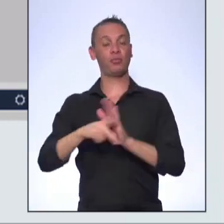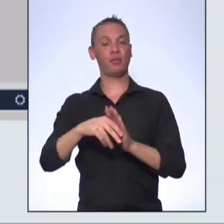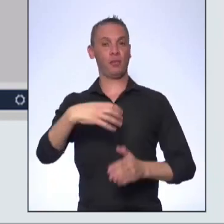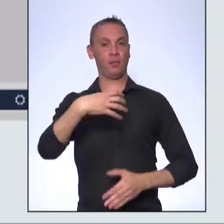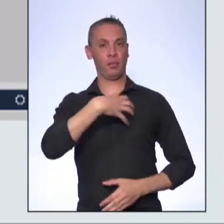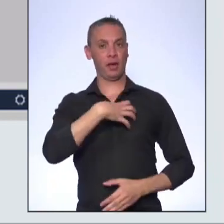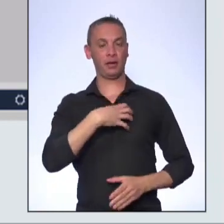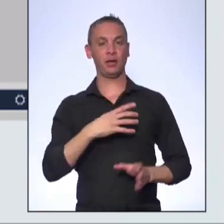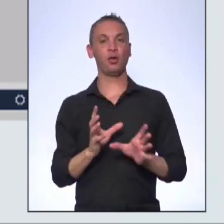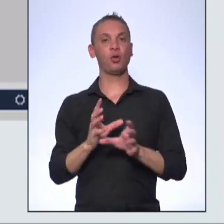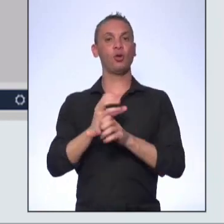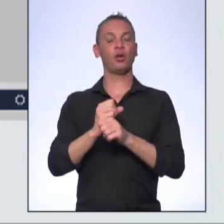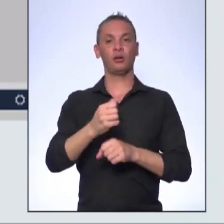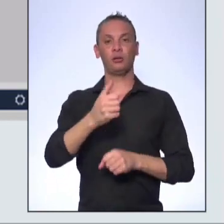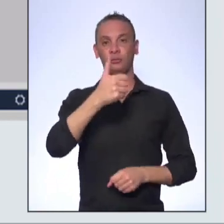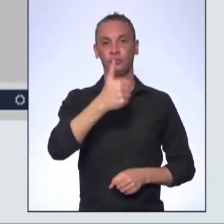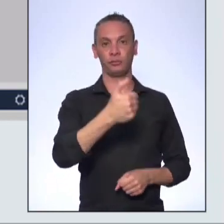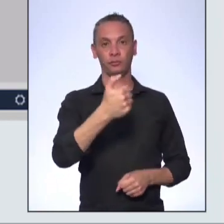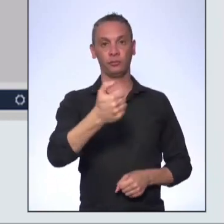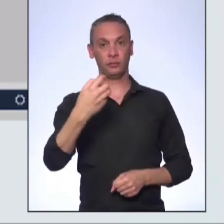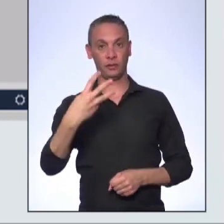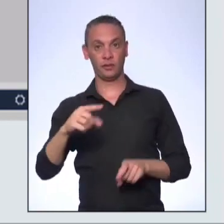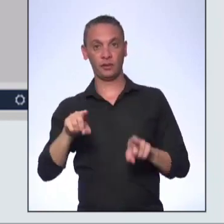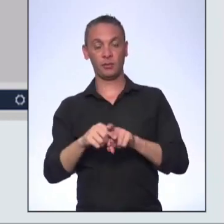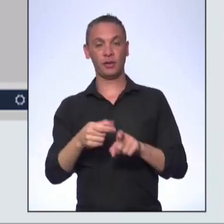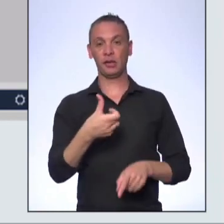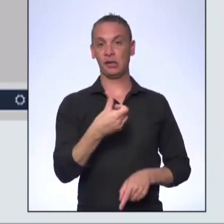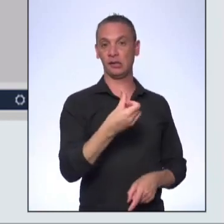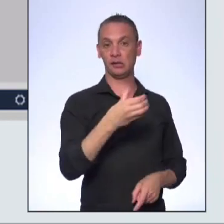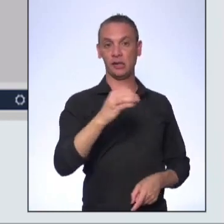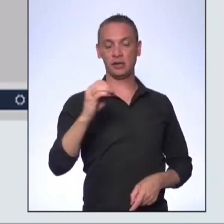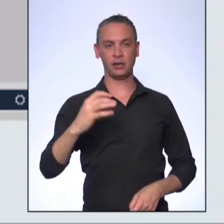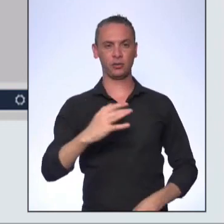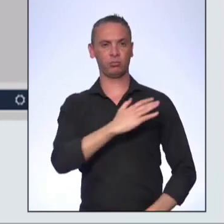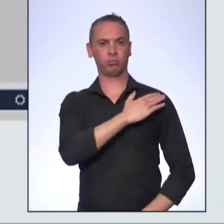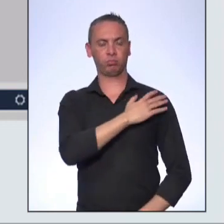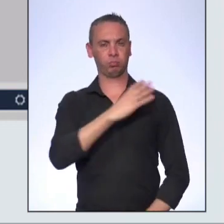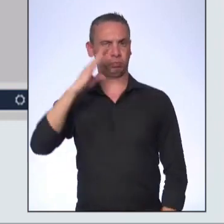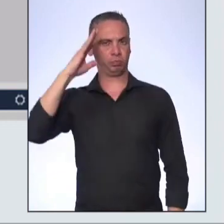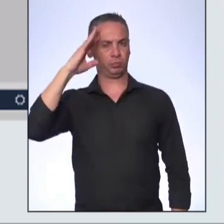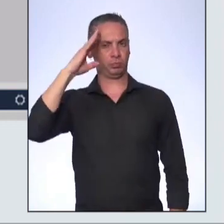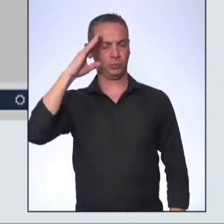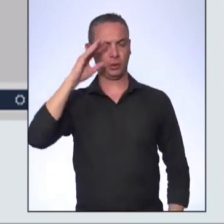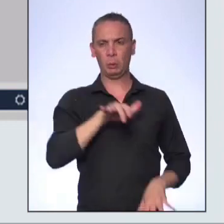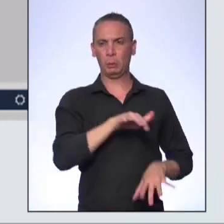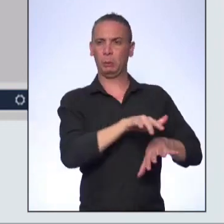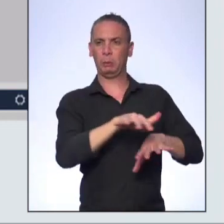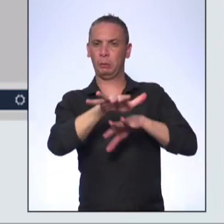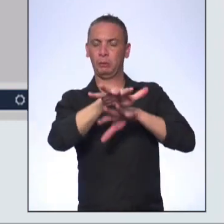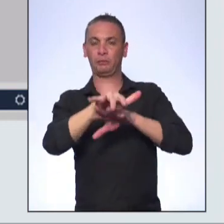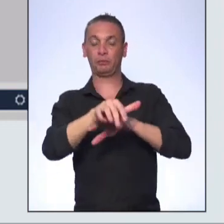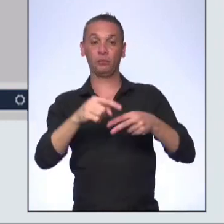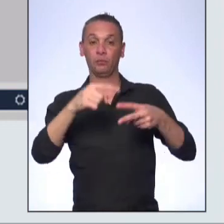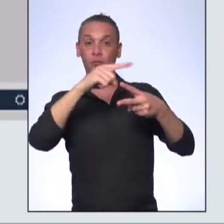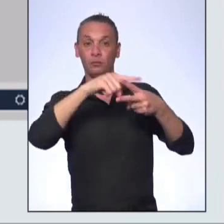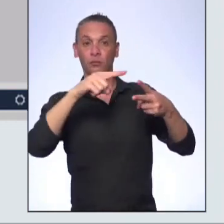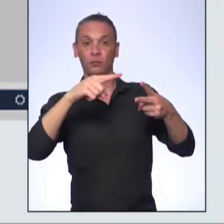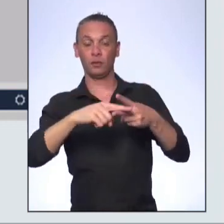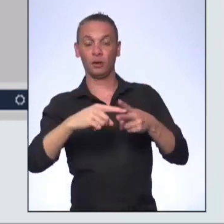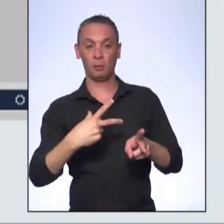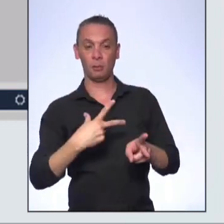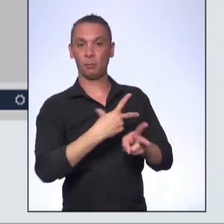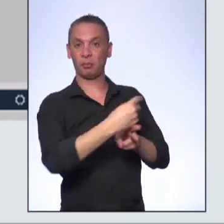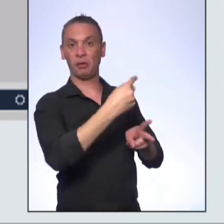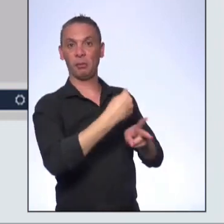contando com 113 e 600 soldados, respectivamente. As 2 expedições foram derrotadas de